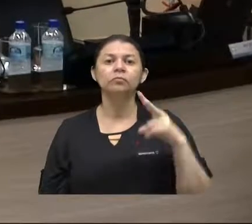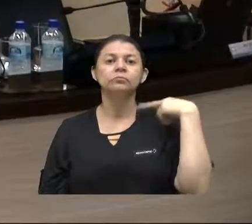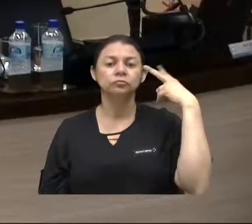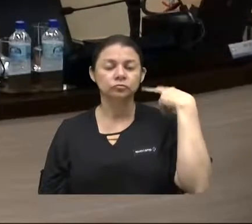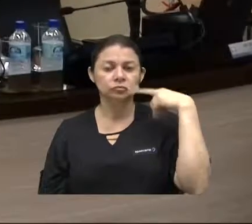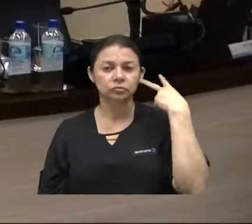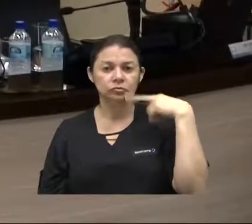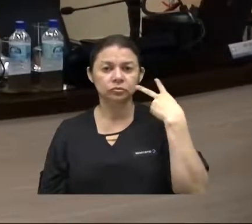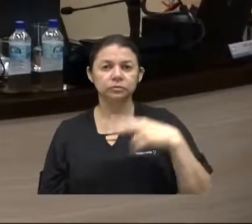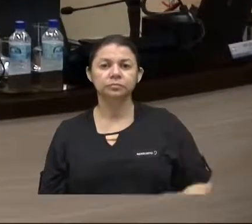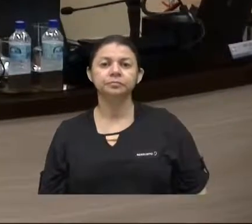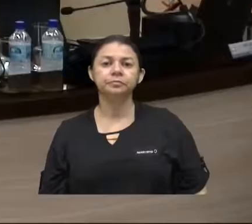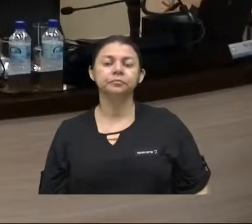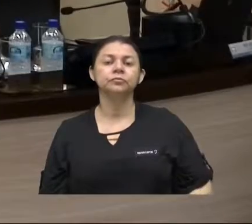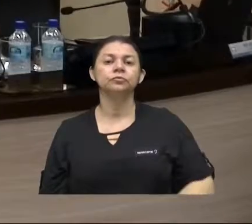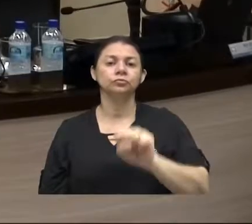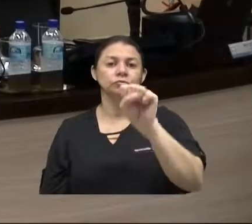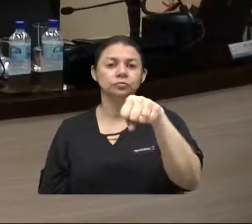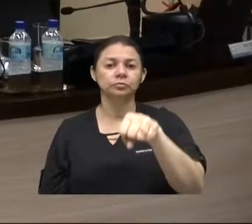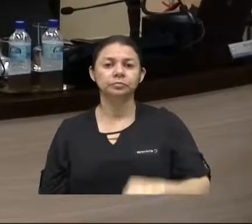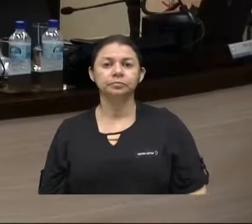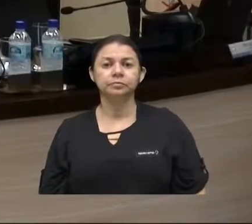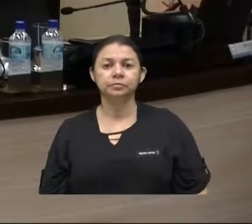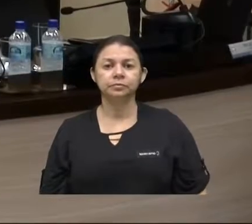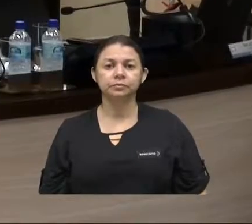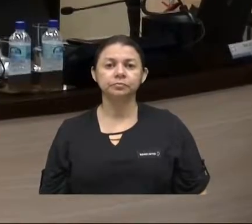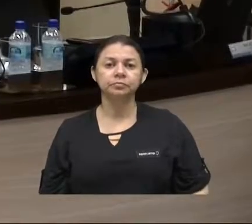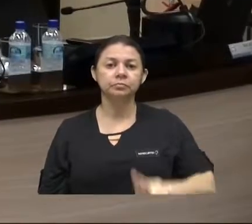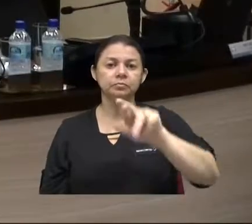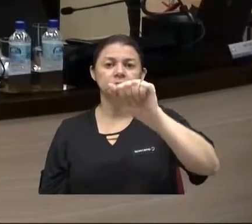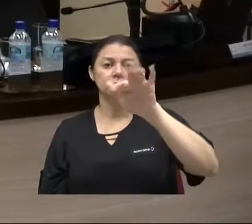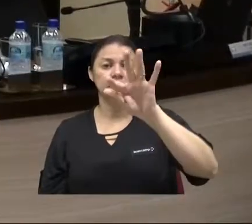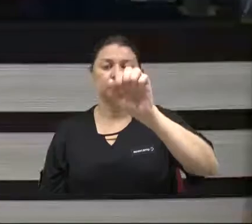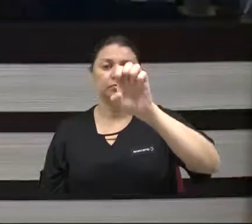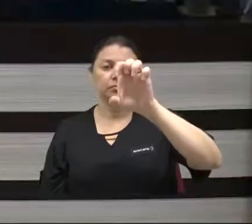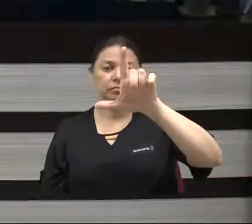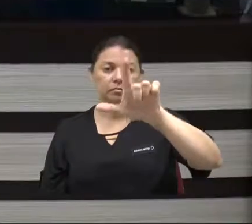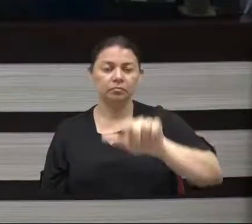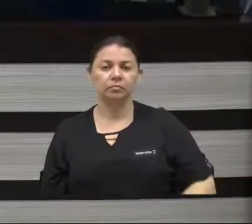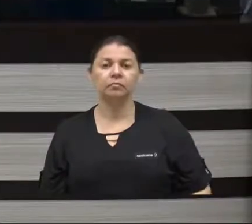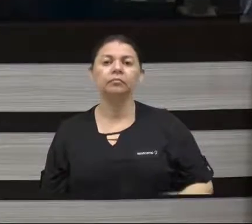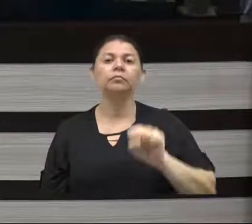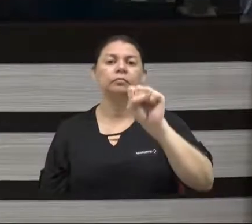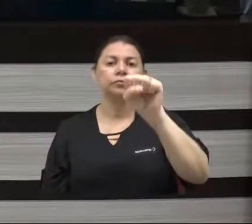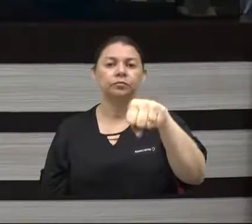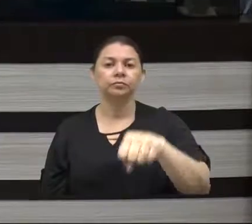Sim, senhor presidente. Rafael Camargo.